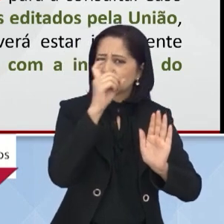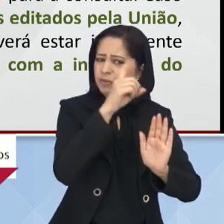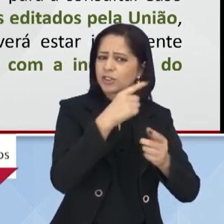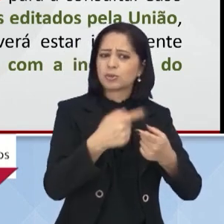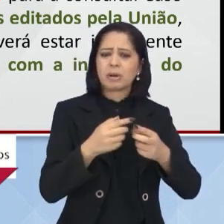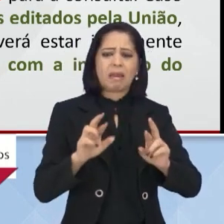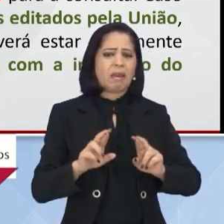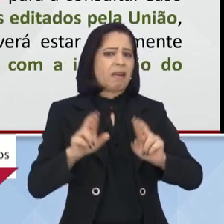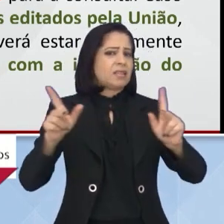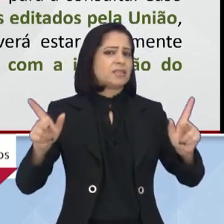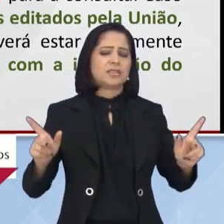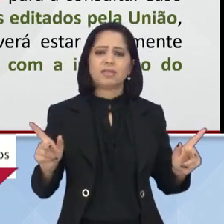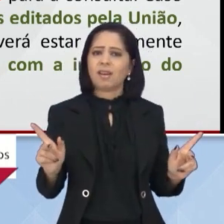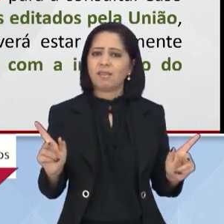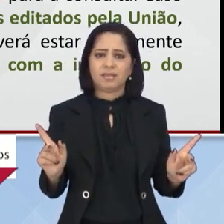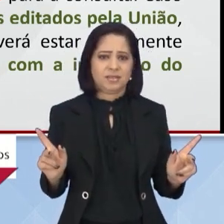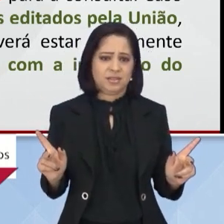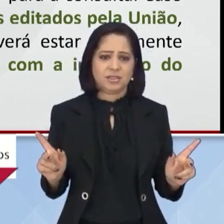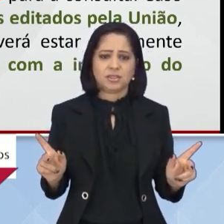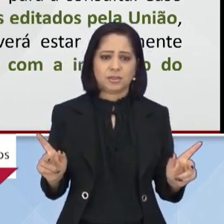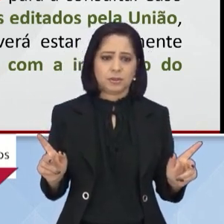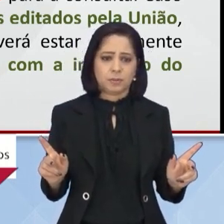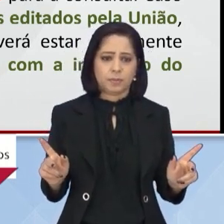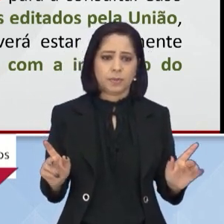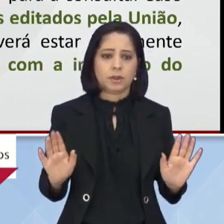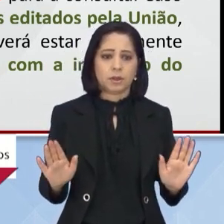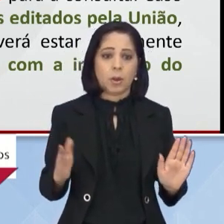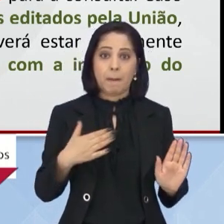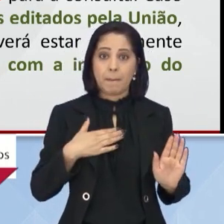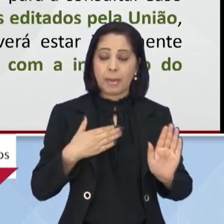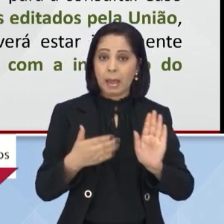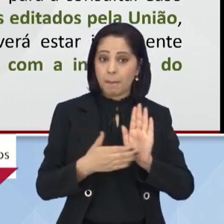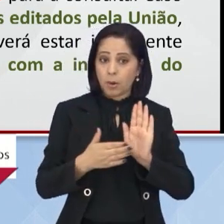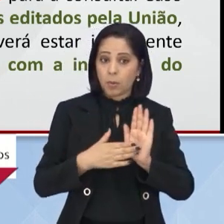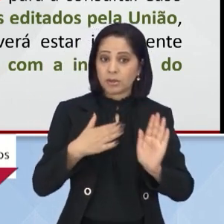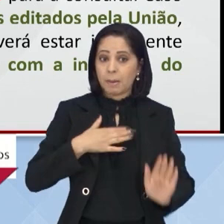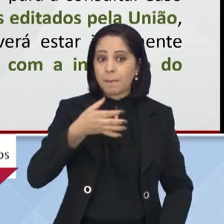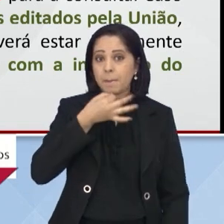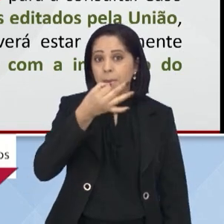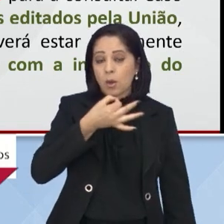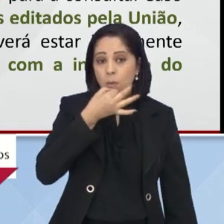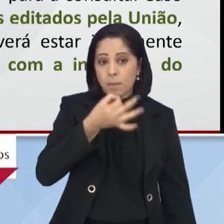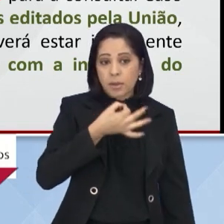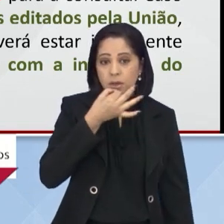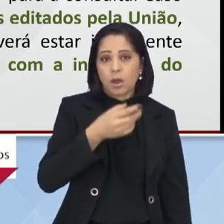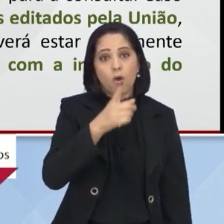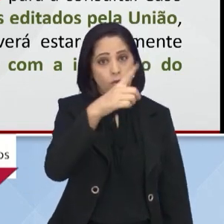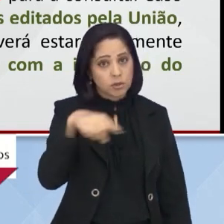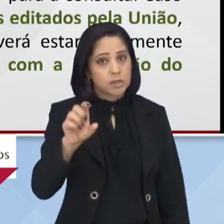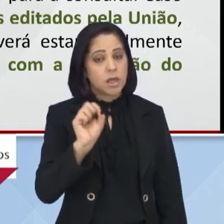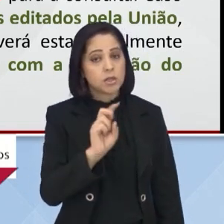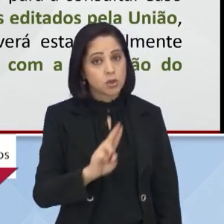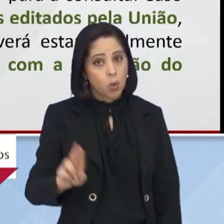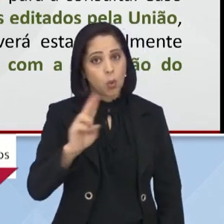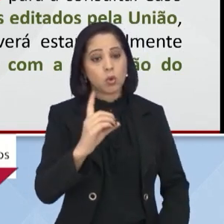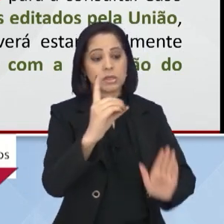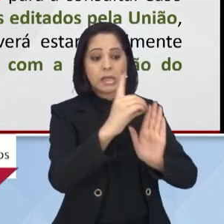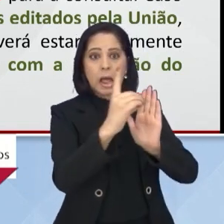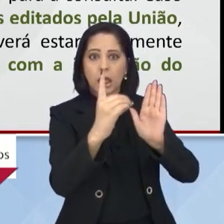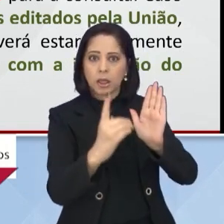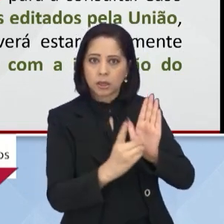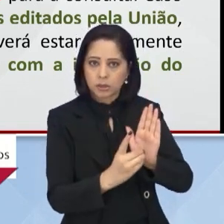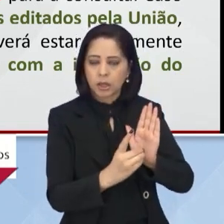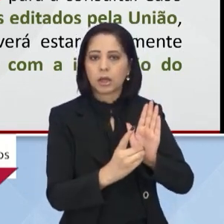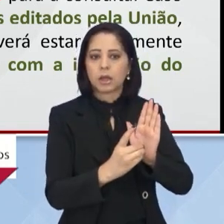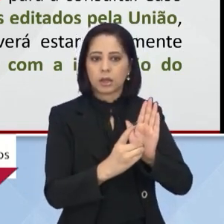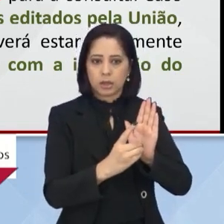completamente diferente então eu ia propor aqui paraos senhores que usassem esses esses decretos essas regulamentações do do do